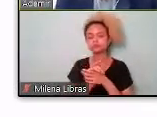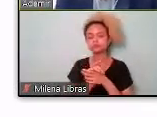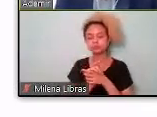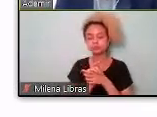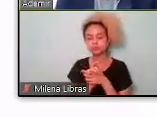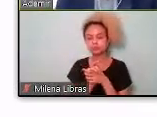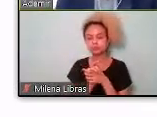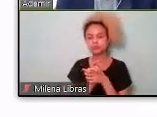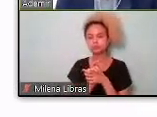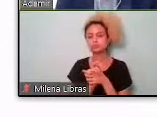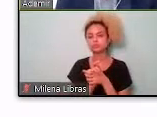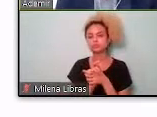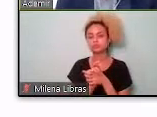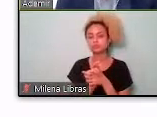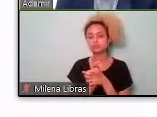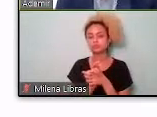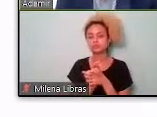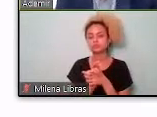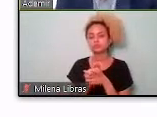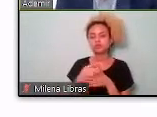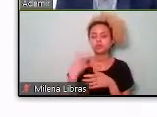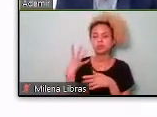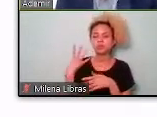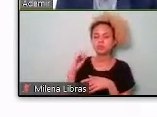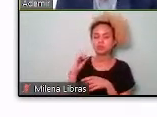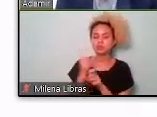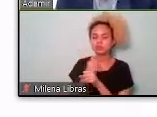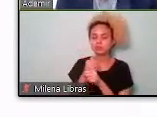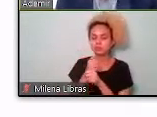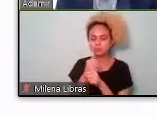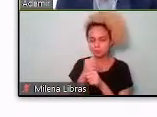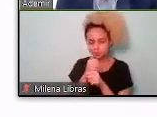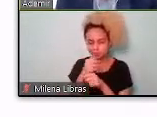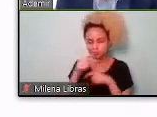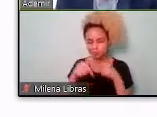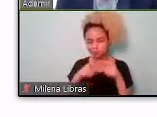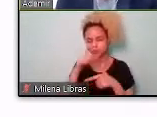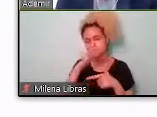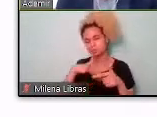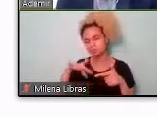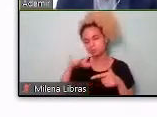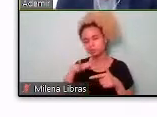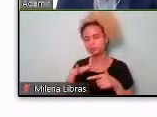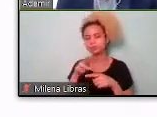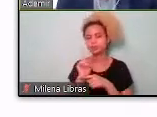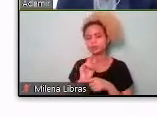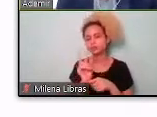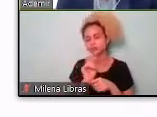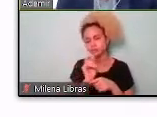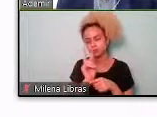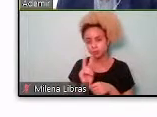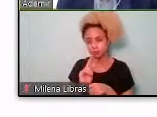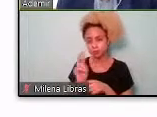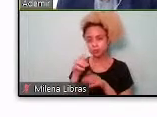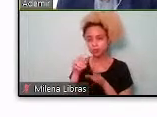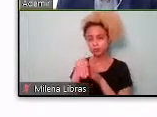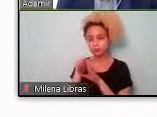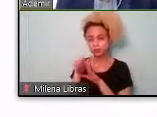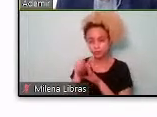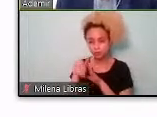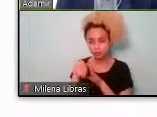profissional, de quase 40 anos, foi sempre voltada à fiscalização orientativa e